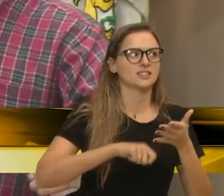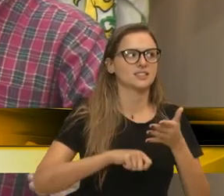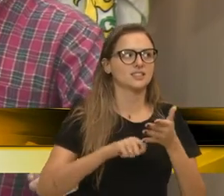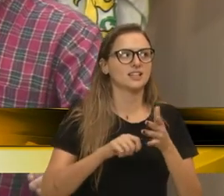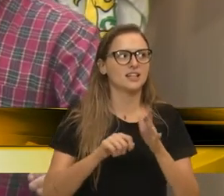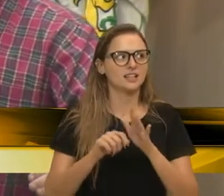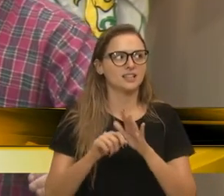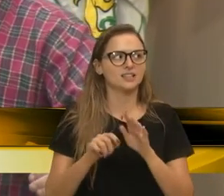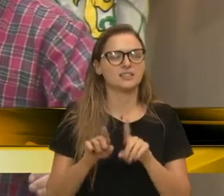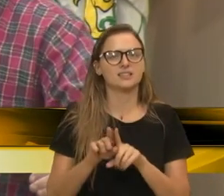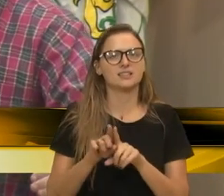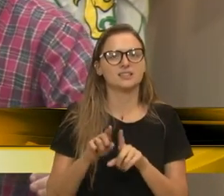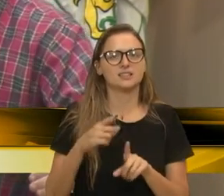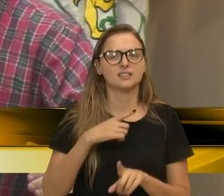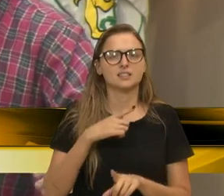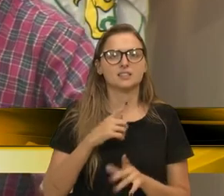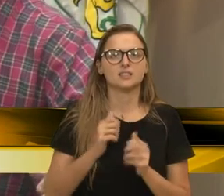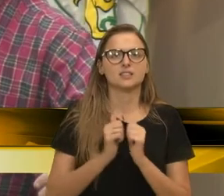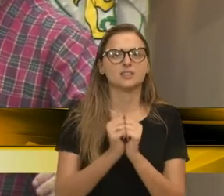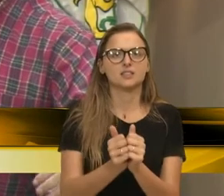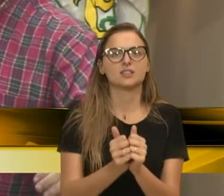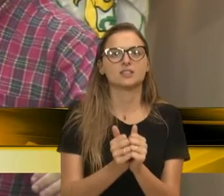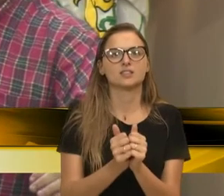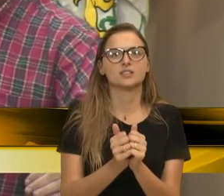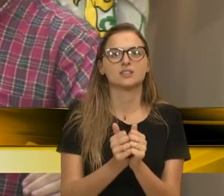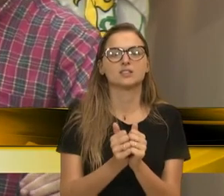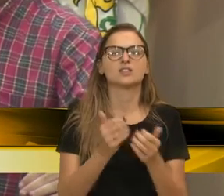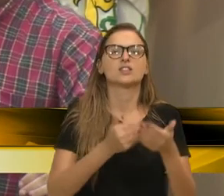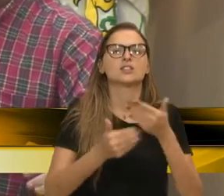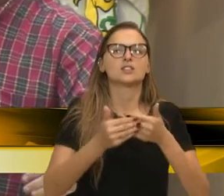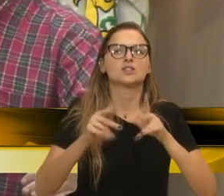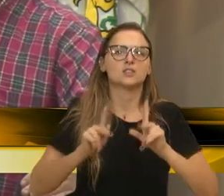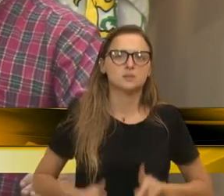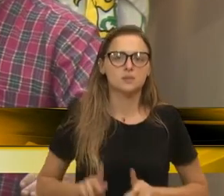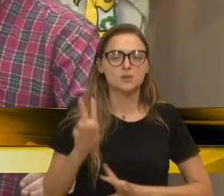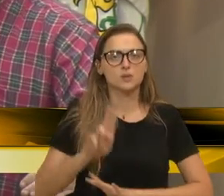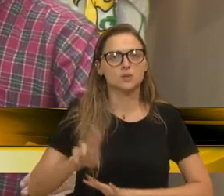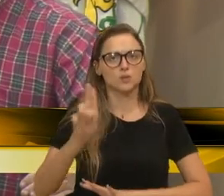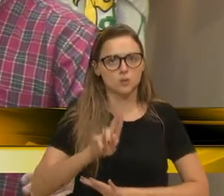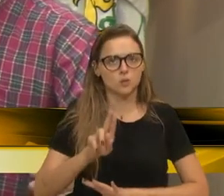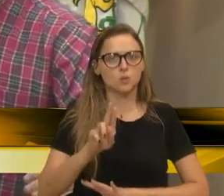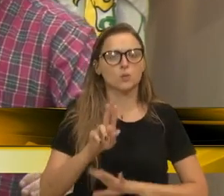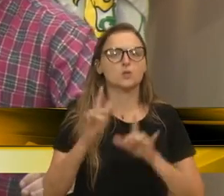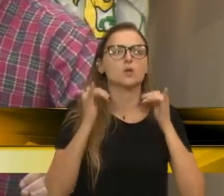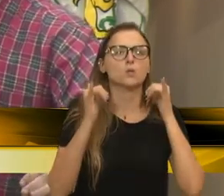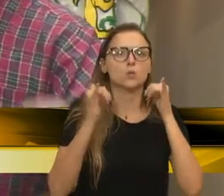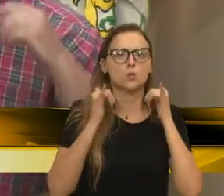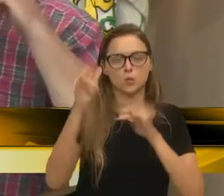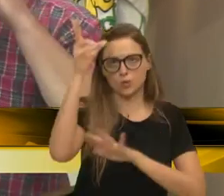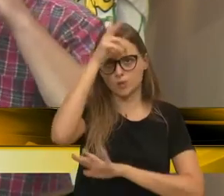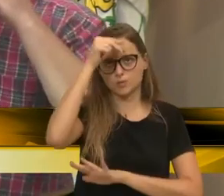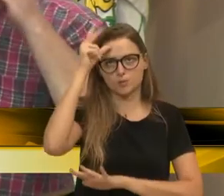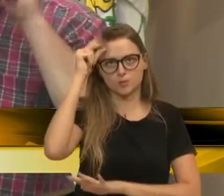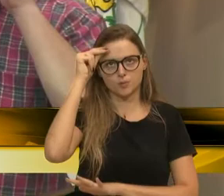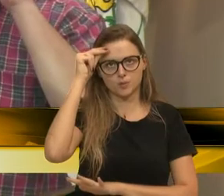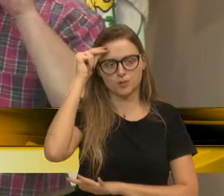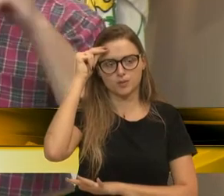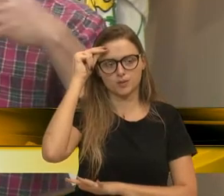em específico, acaba inibindo alguns outros usuários de utilizar o transporte público devido